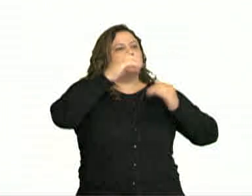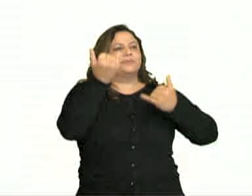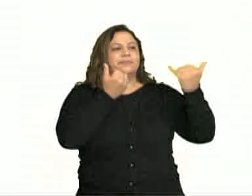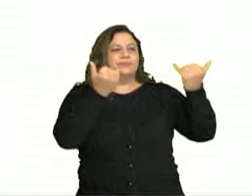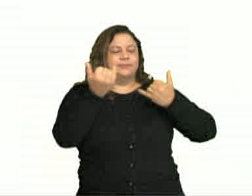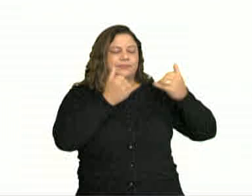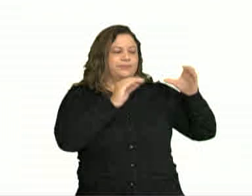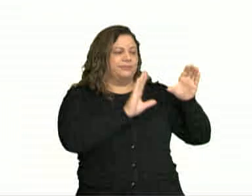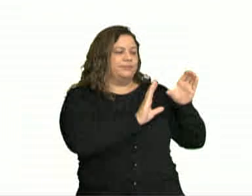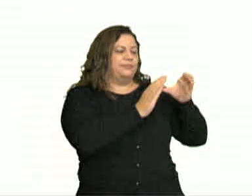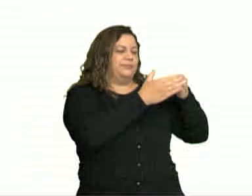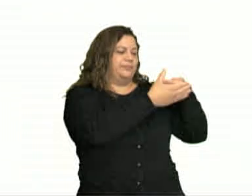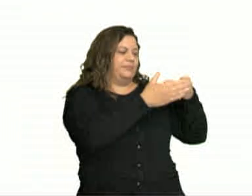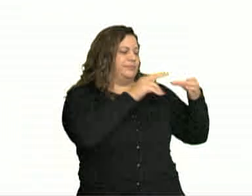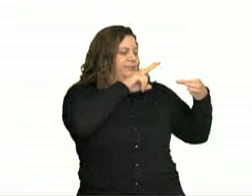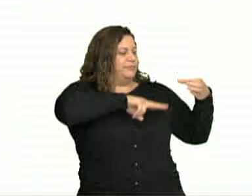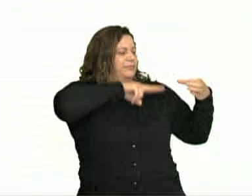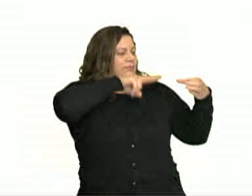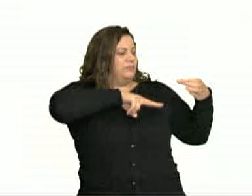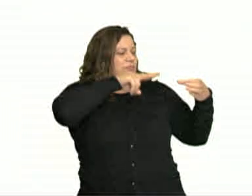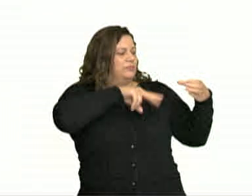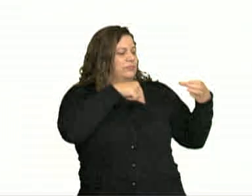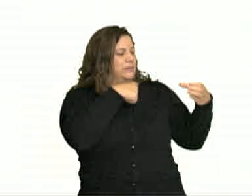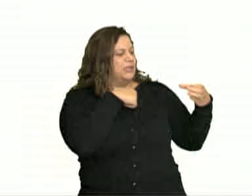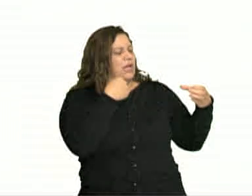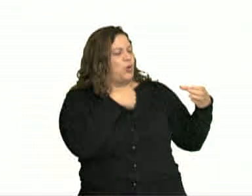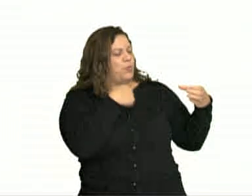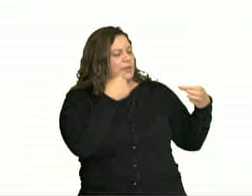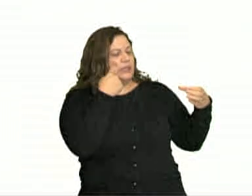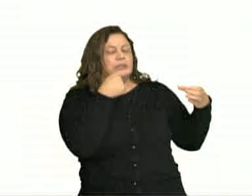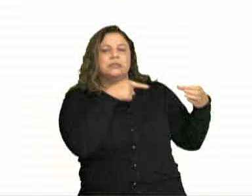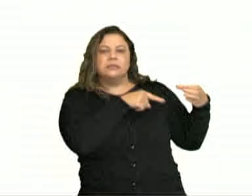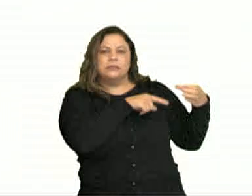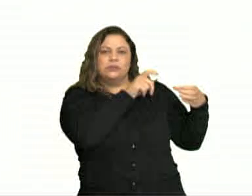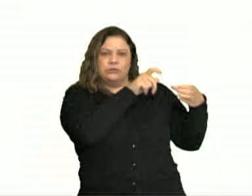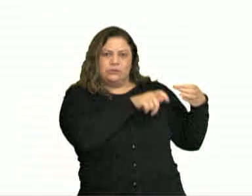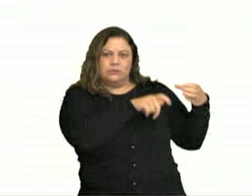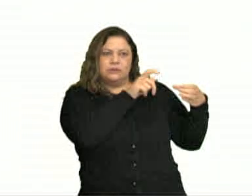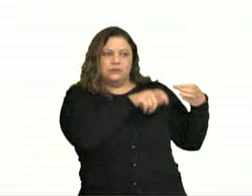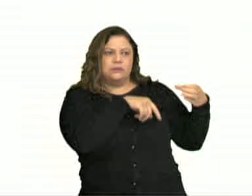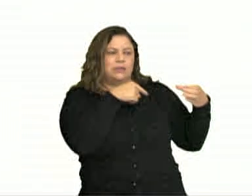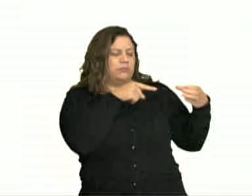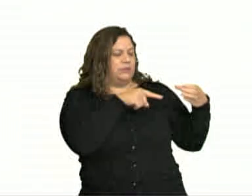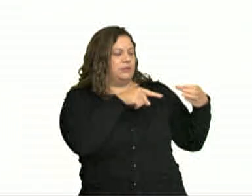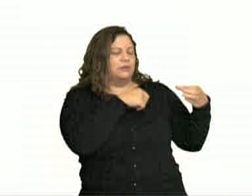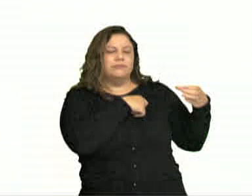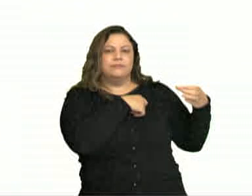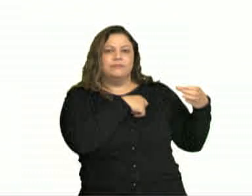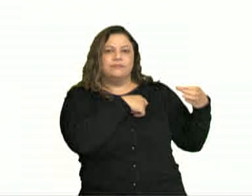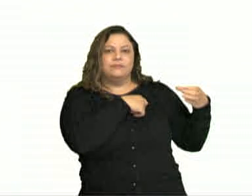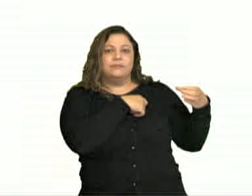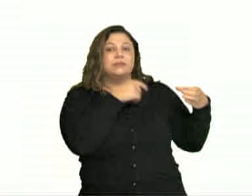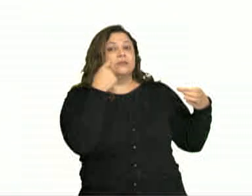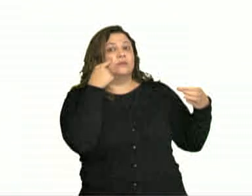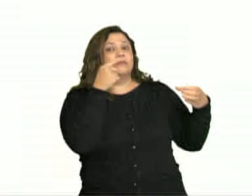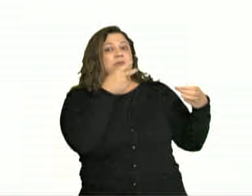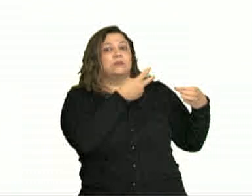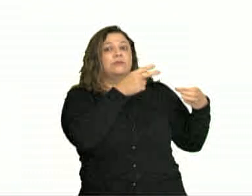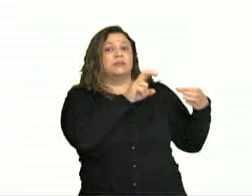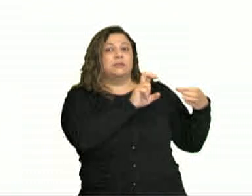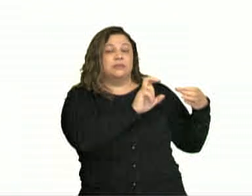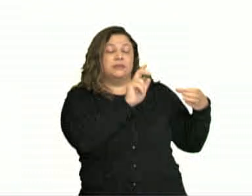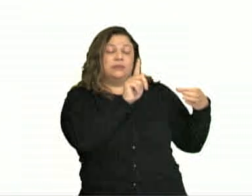nutricional de um alimento, você tem que estar observando. Primeiro que essa tabela está para uma porção de 25 gramas, certo?